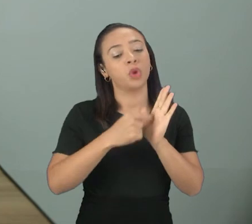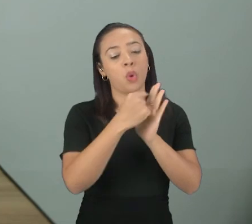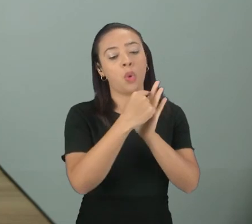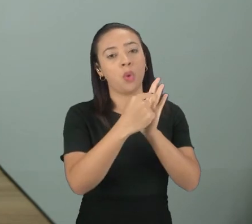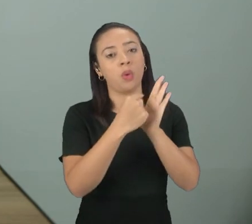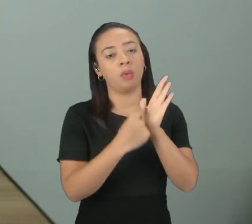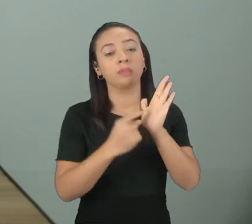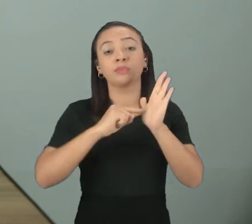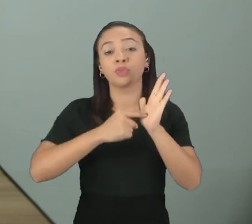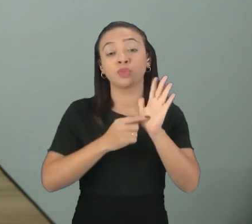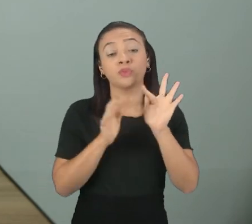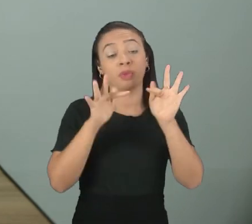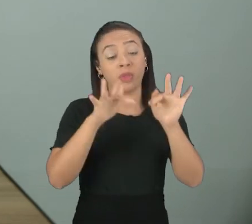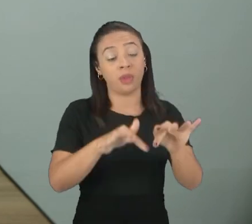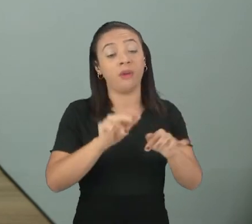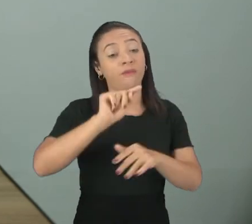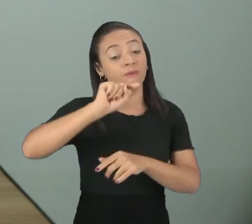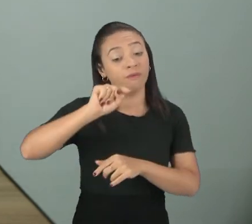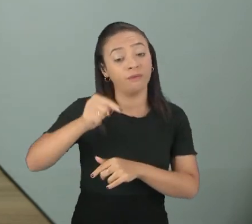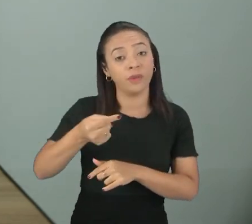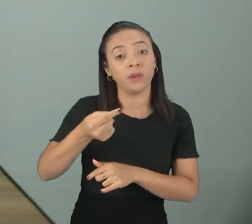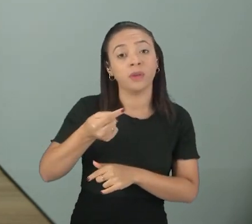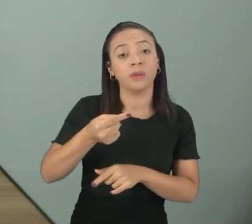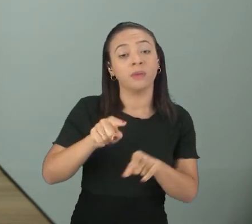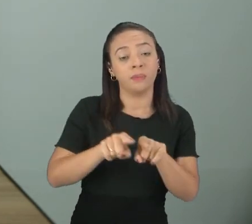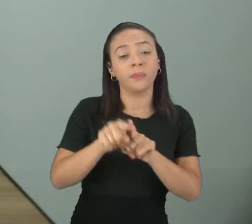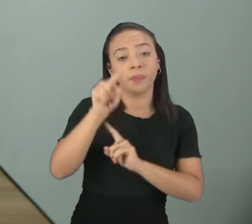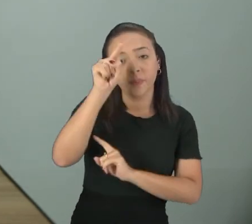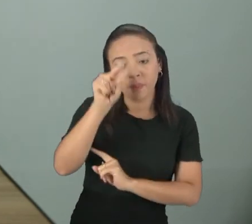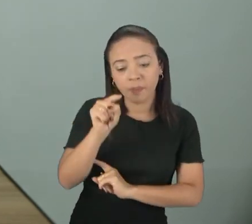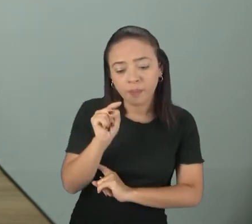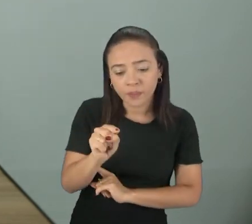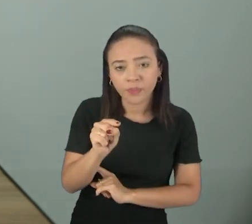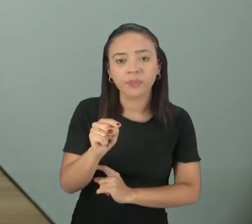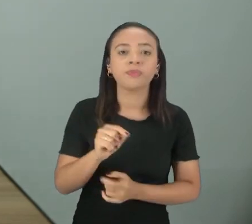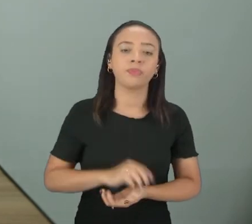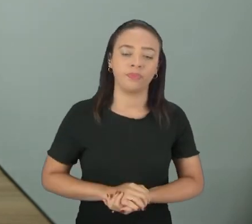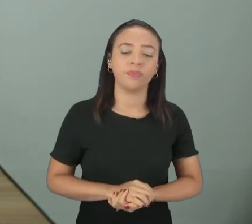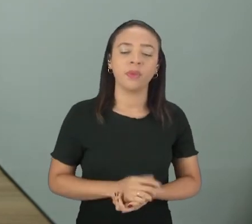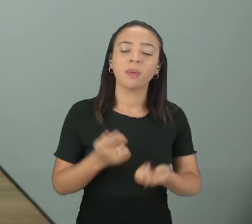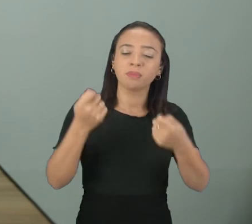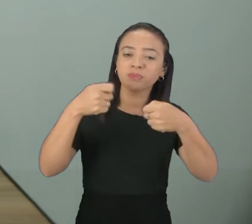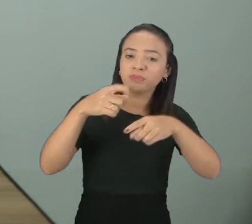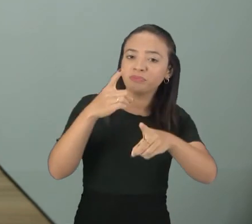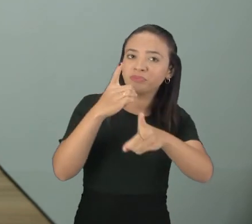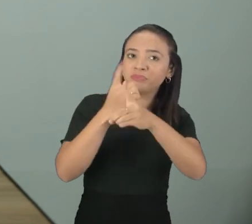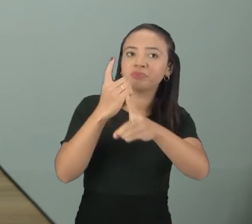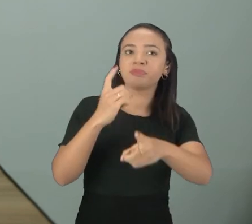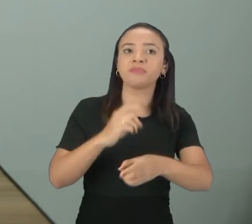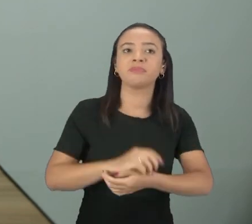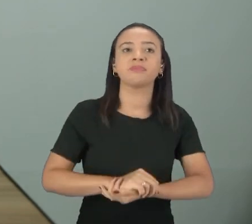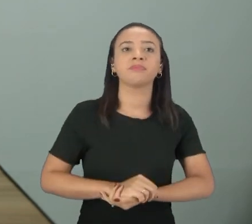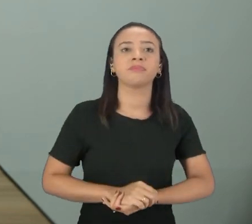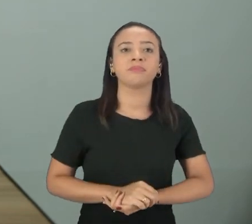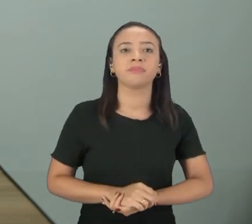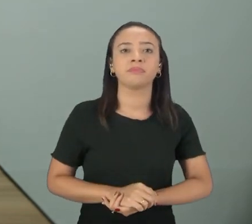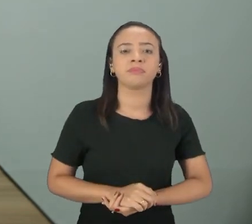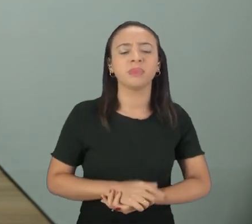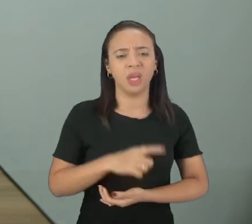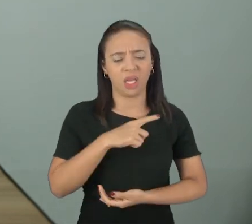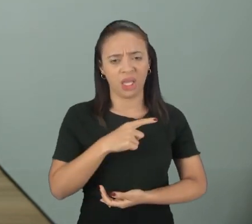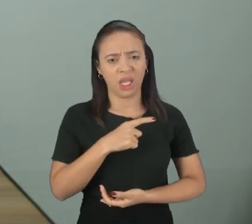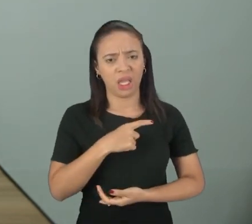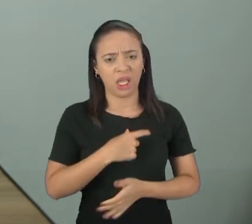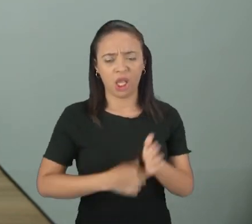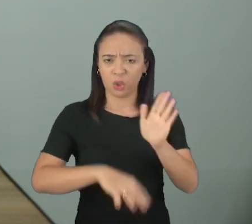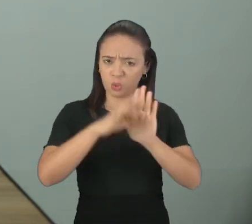parágrafo, ponto final, vírgula e ponto de exclamação, né? Foi o que nós localizamos. Tem alguma